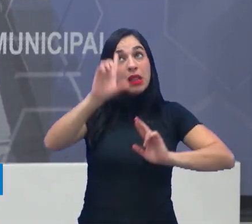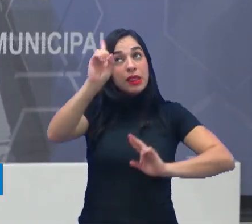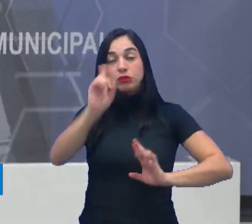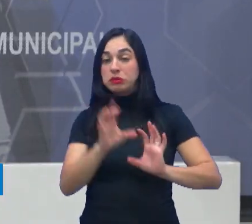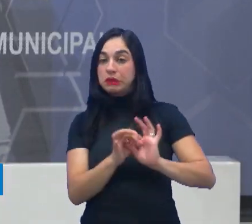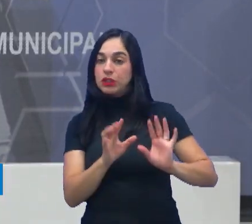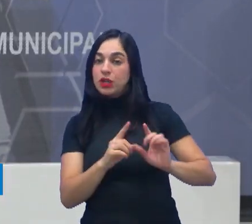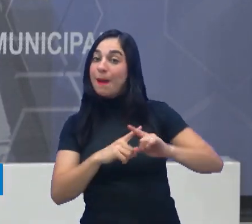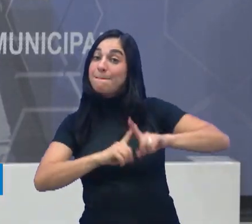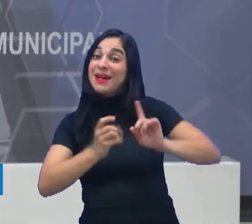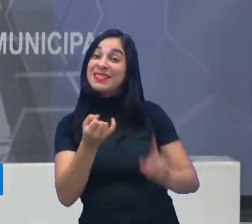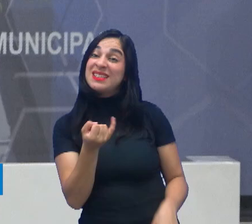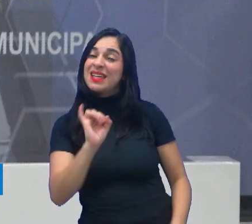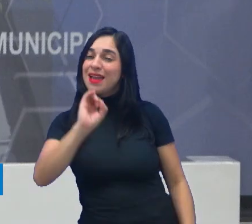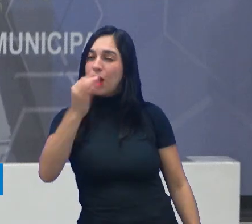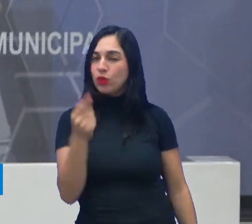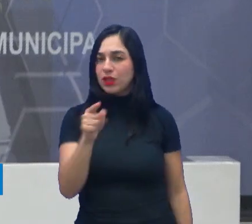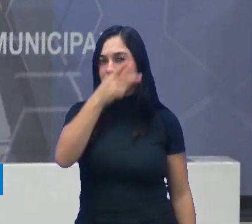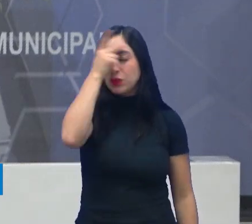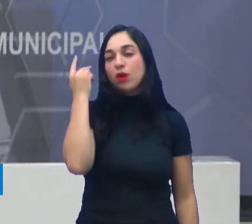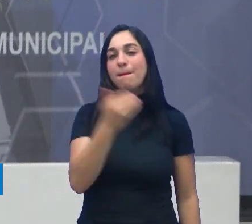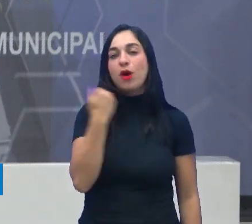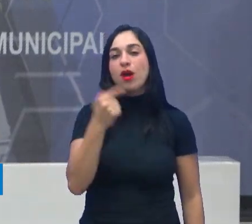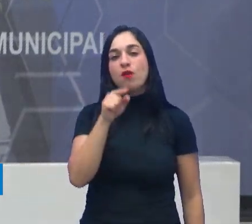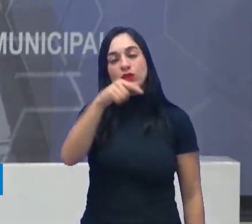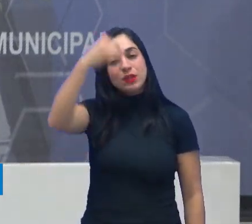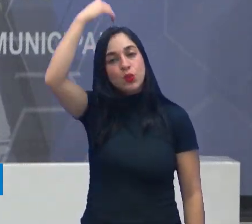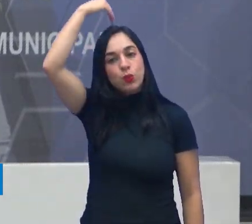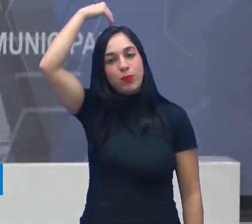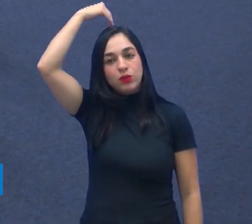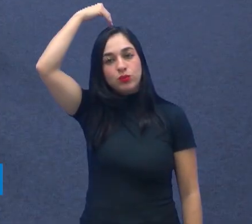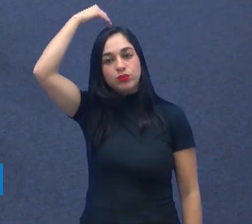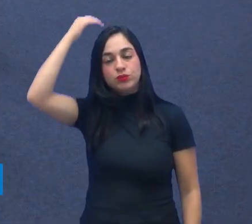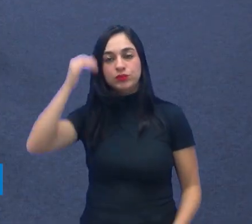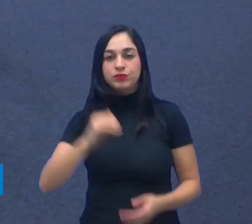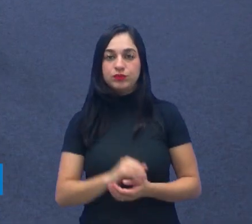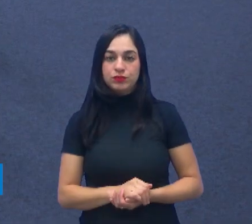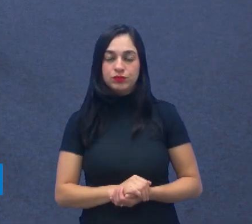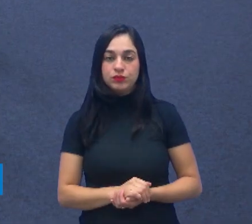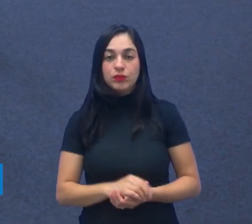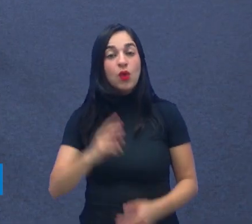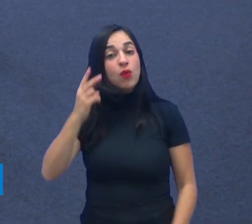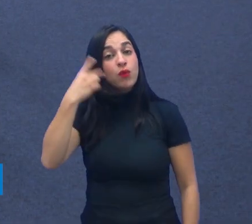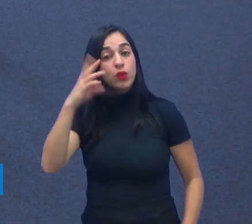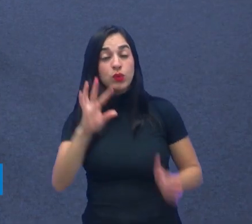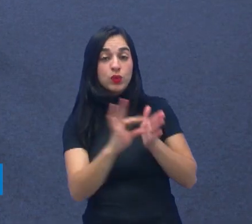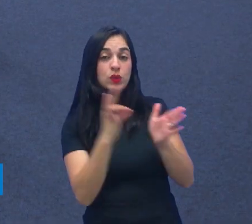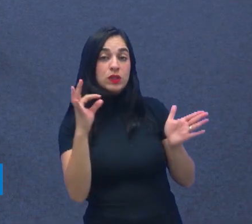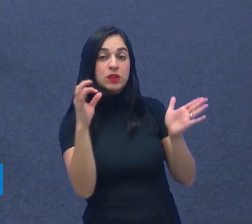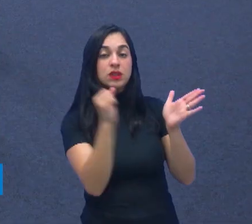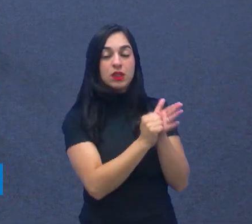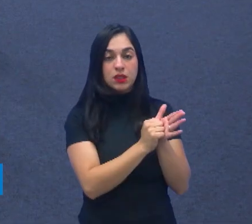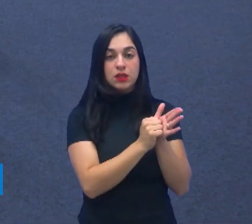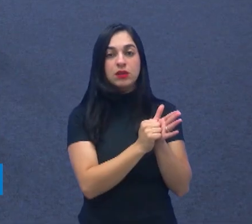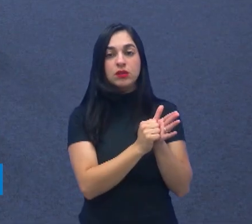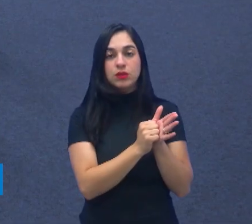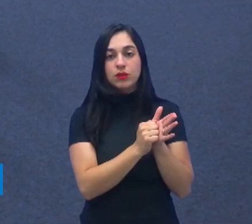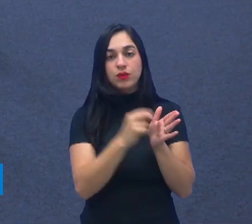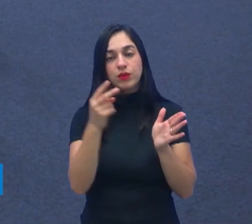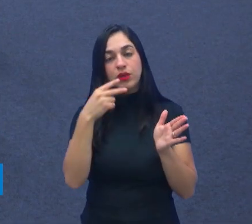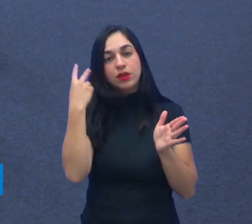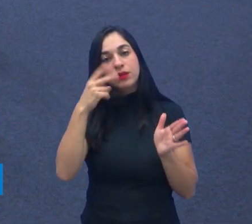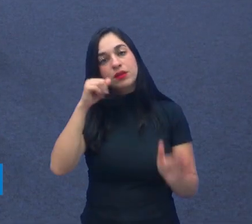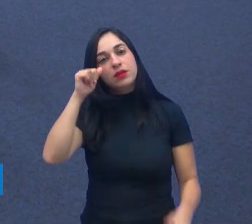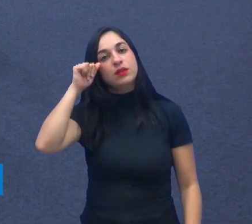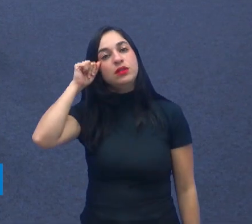a responsabilidade é sua. Próximo vereador inscrito para falar no momento do pinga-fogo, a vereadora